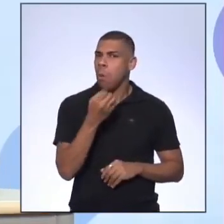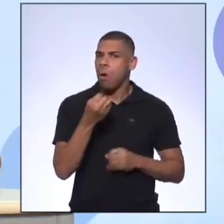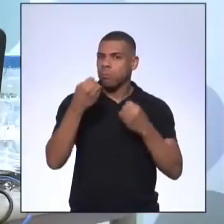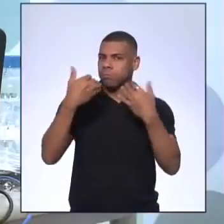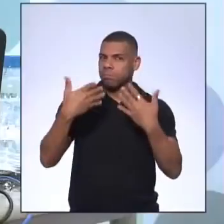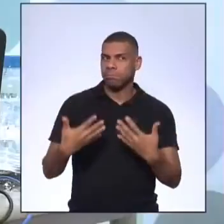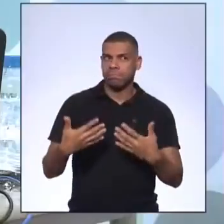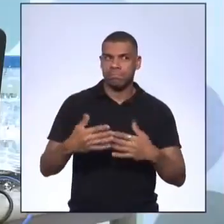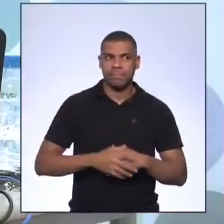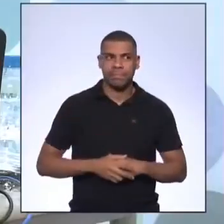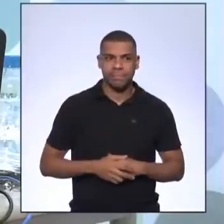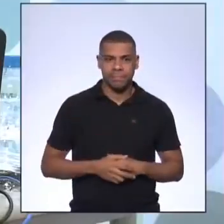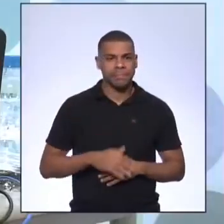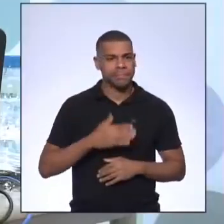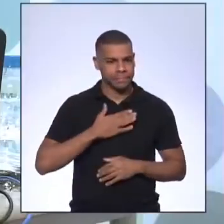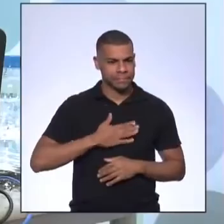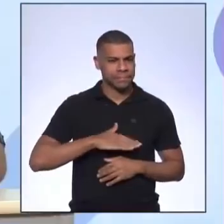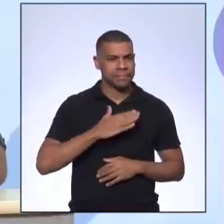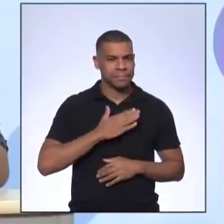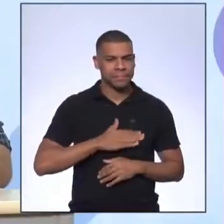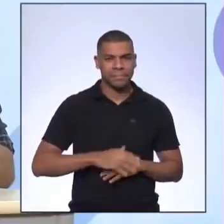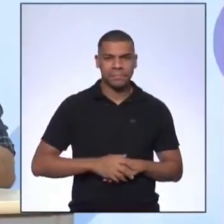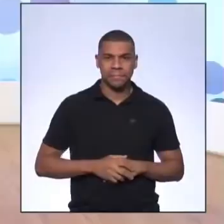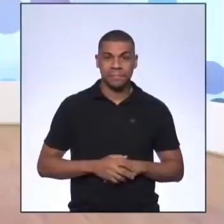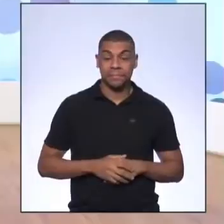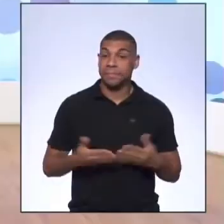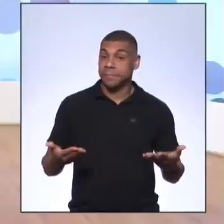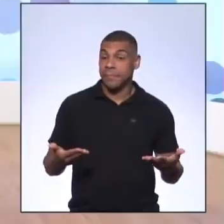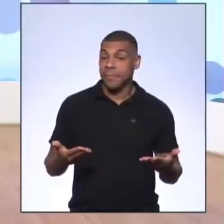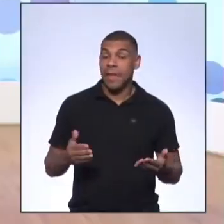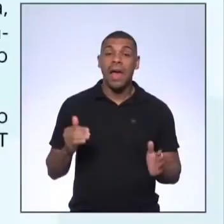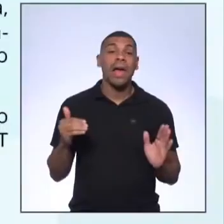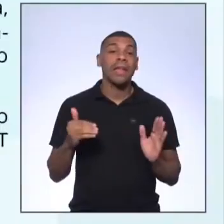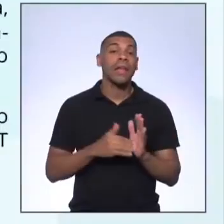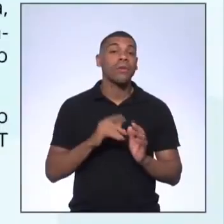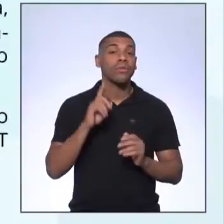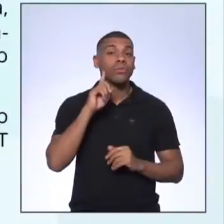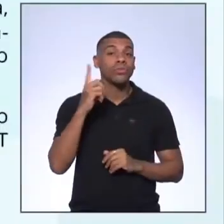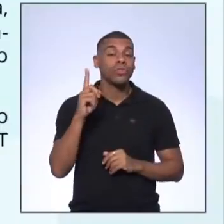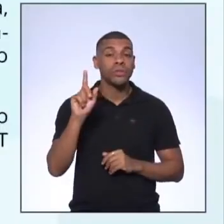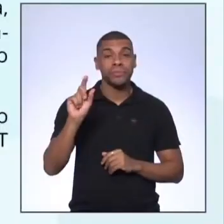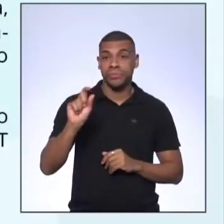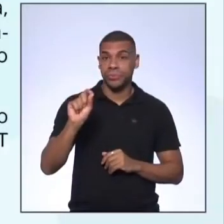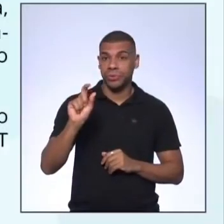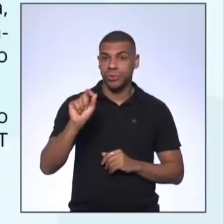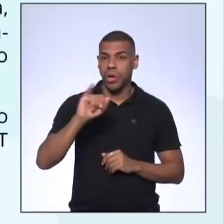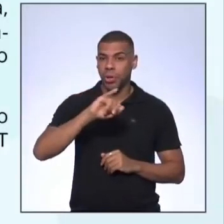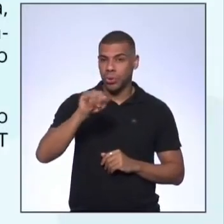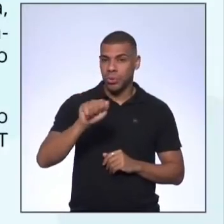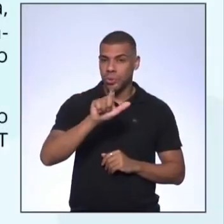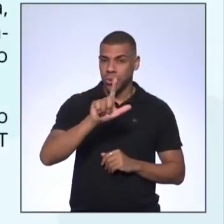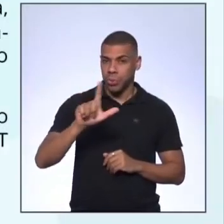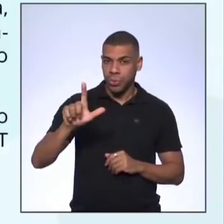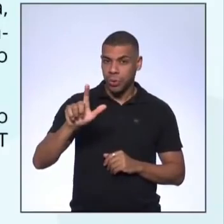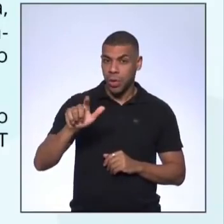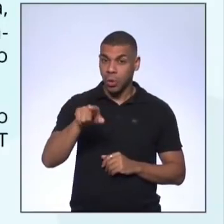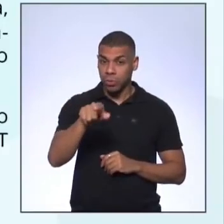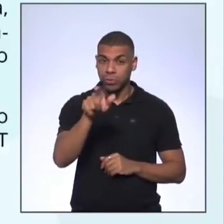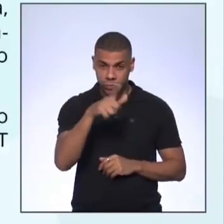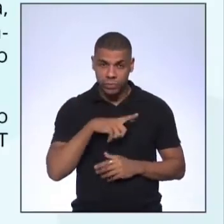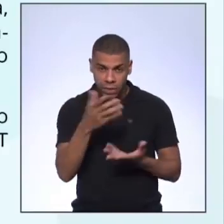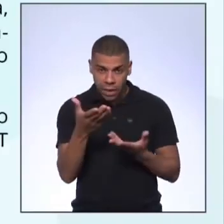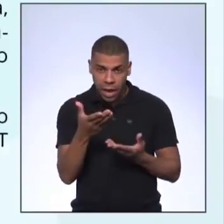Professora ter mais outra Elaine Cris. Gente, até o dia 10 de julho, olha, tá na tela. O estudante interessado